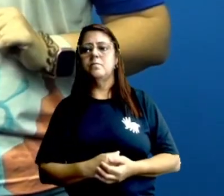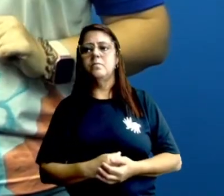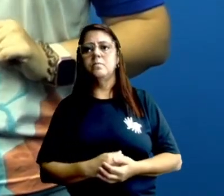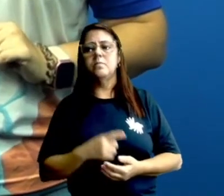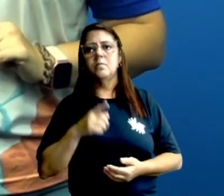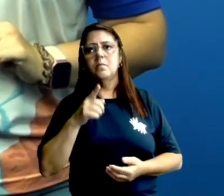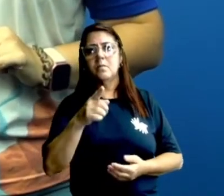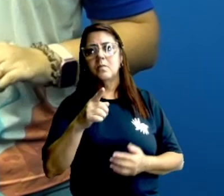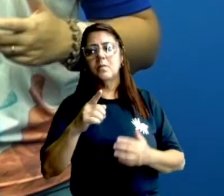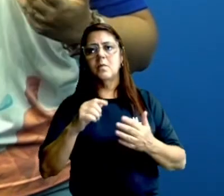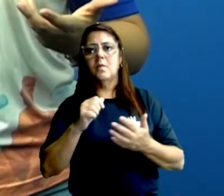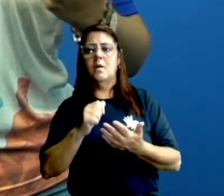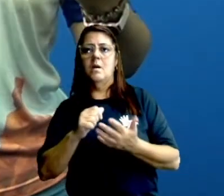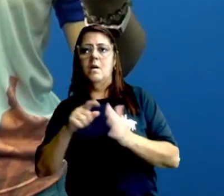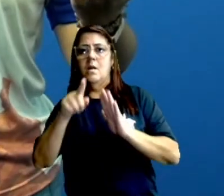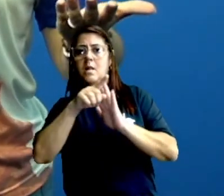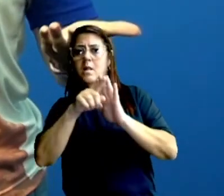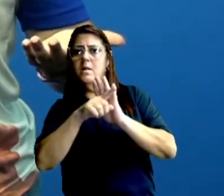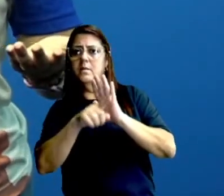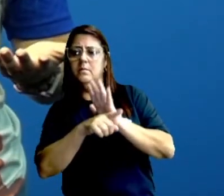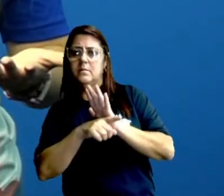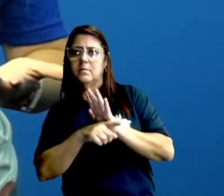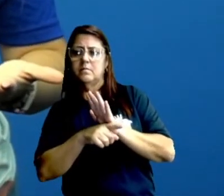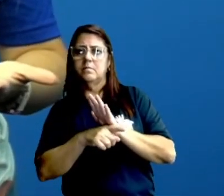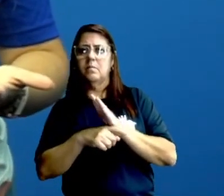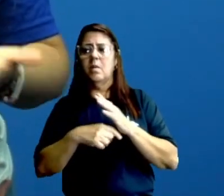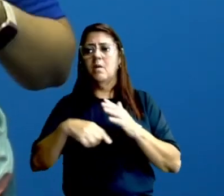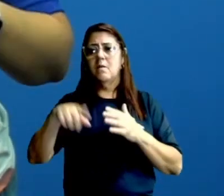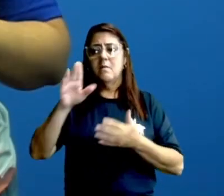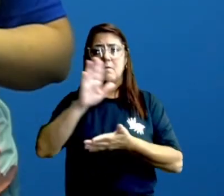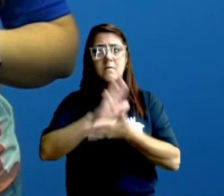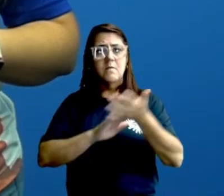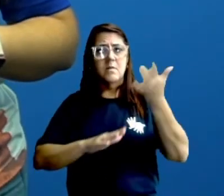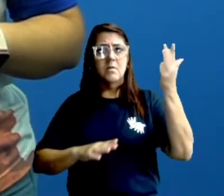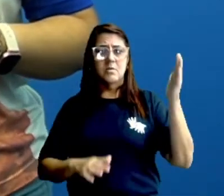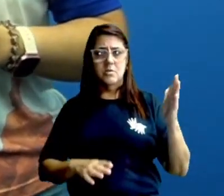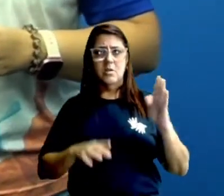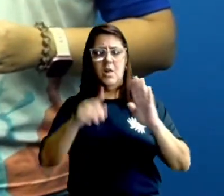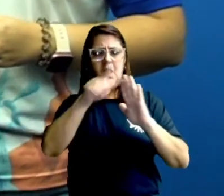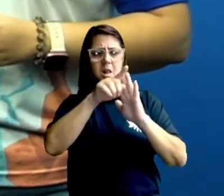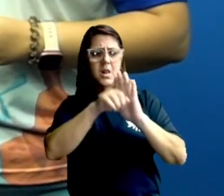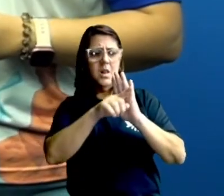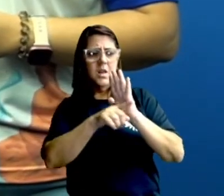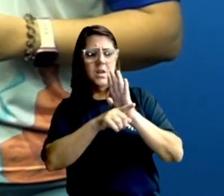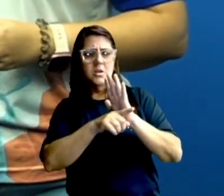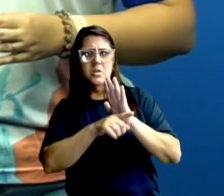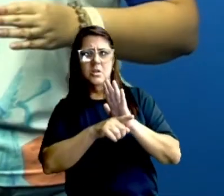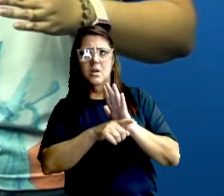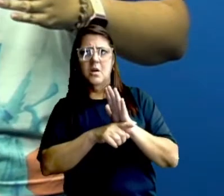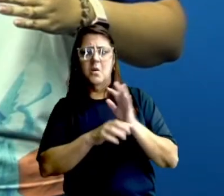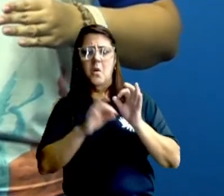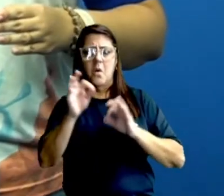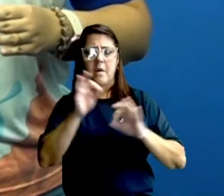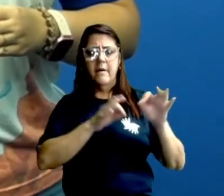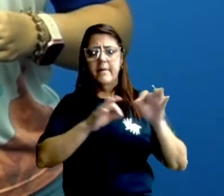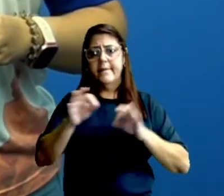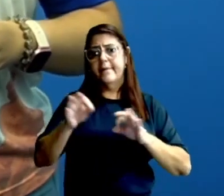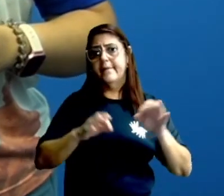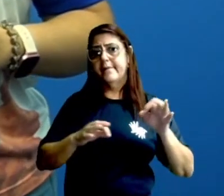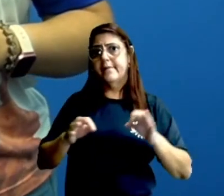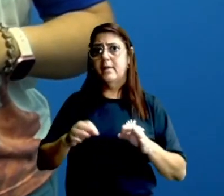sua lista em casa, por exemplo, de itens que você vai levar para uma viagem, tem que ser uma lista que venha em relação